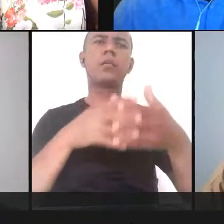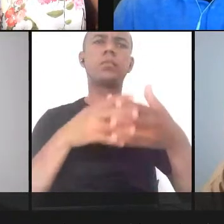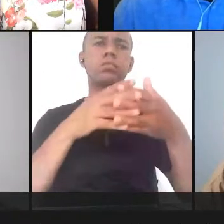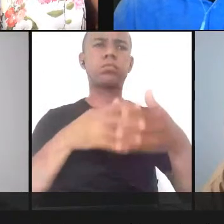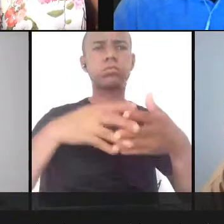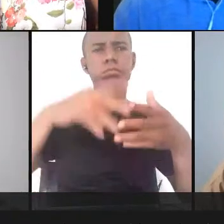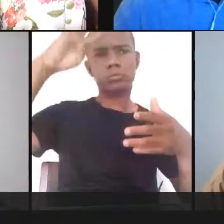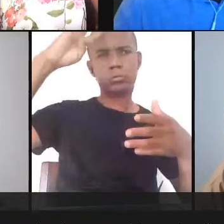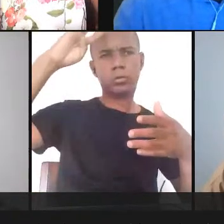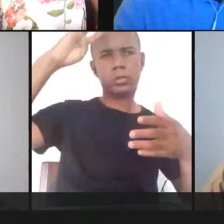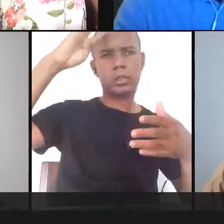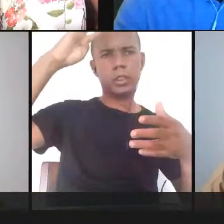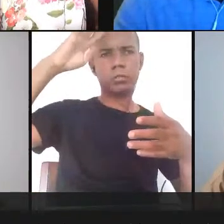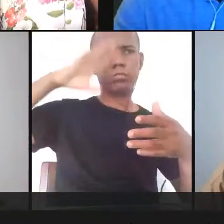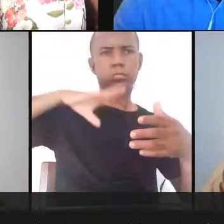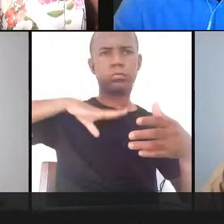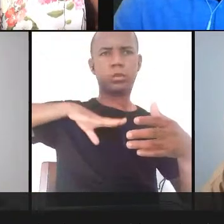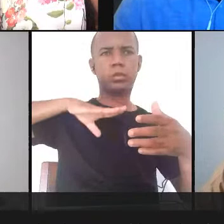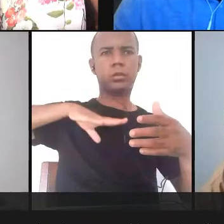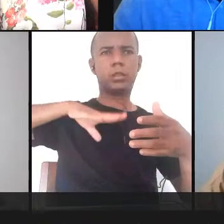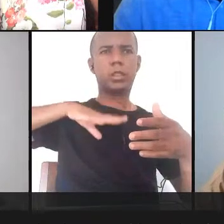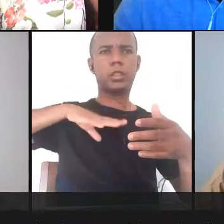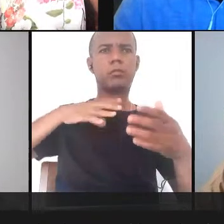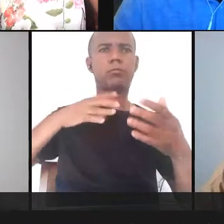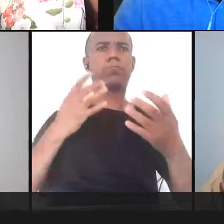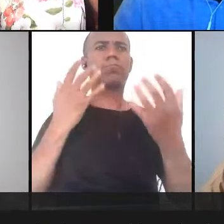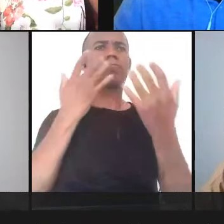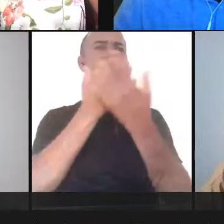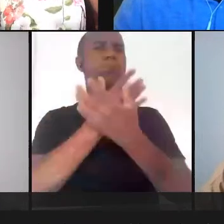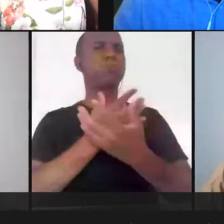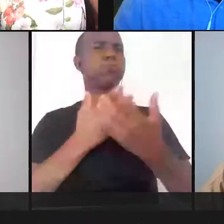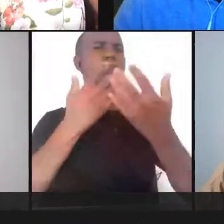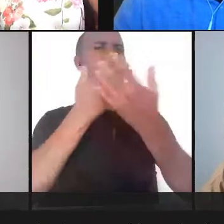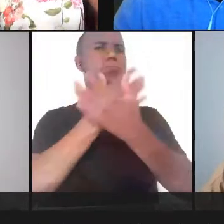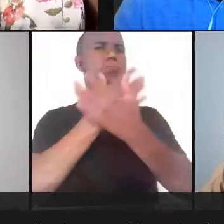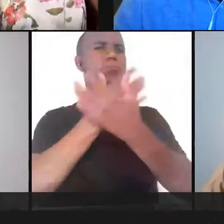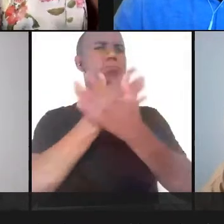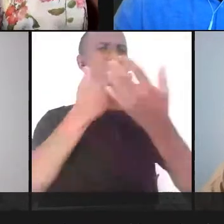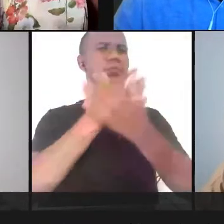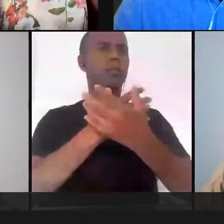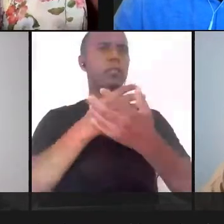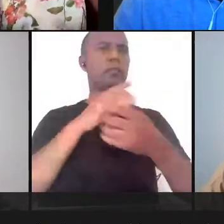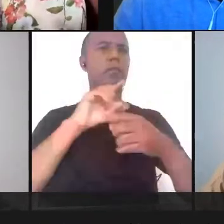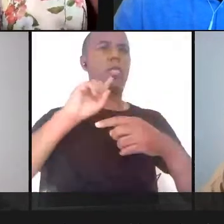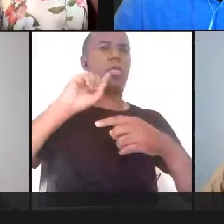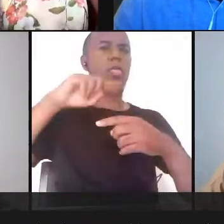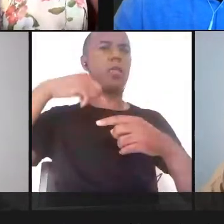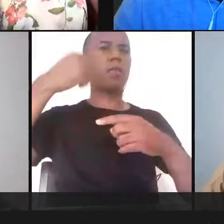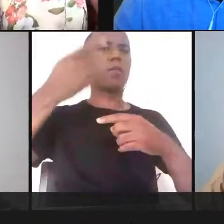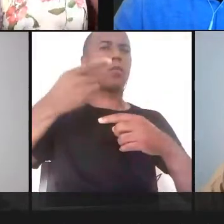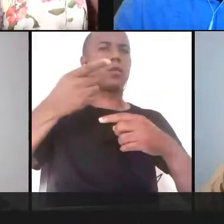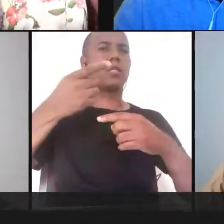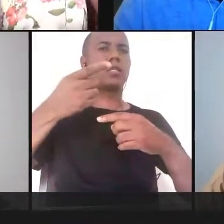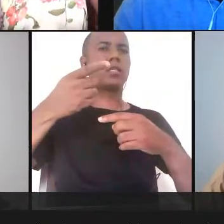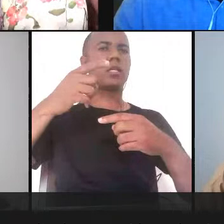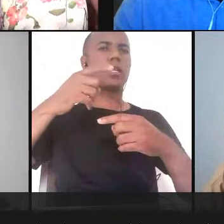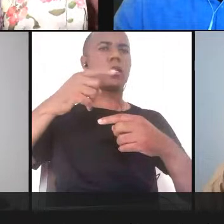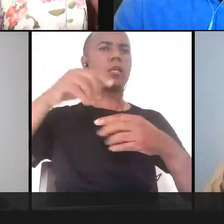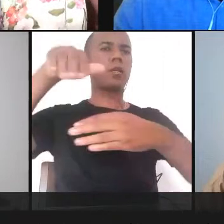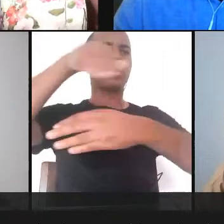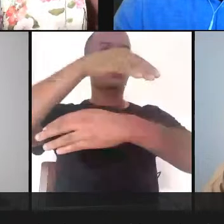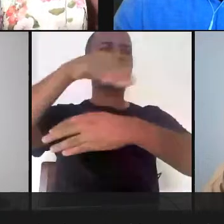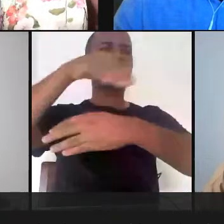cantarem, e depois, do outro lado, os soldados da Frelimo a cantarem Turra,